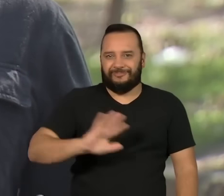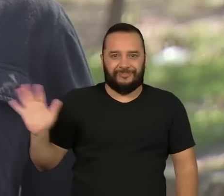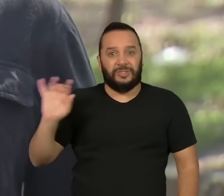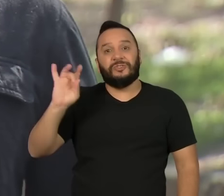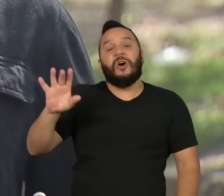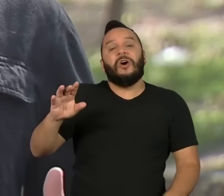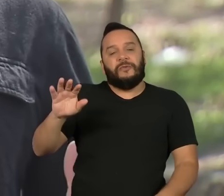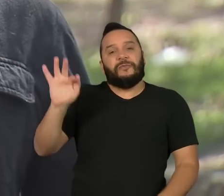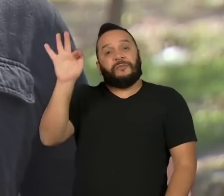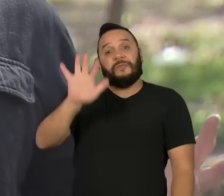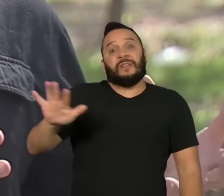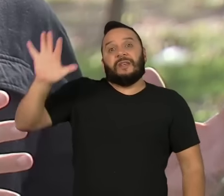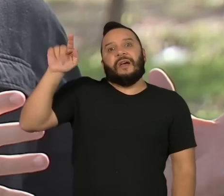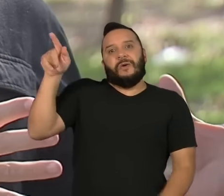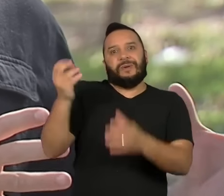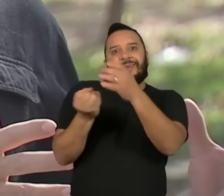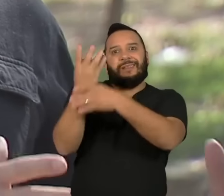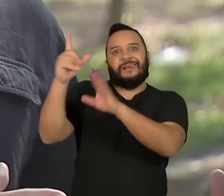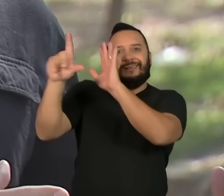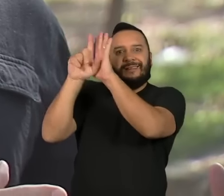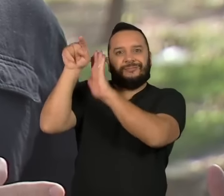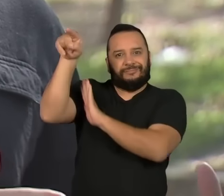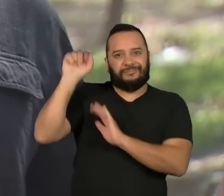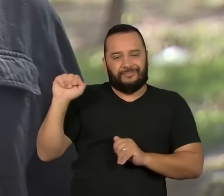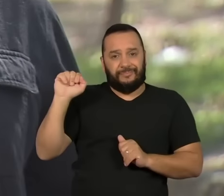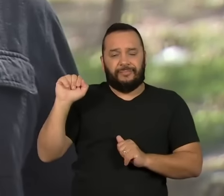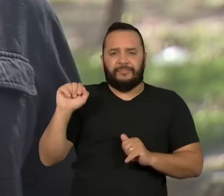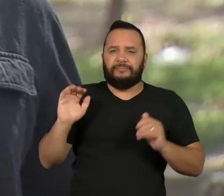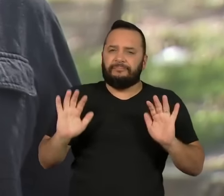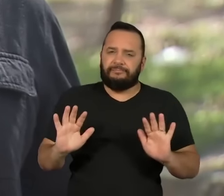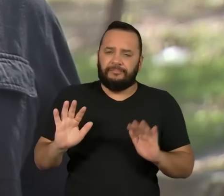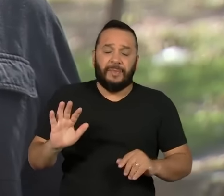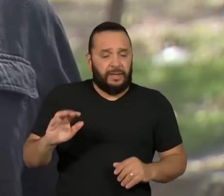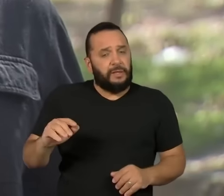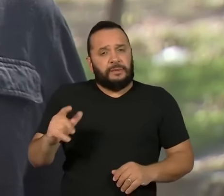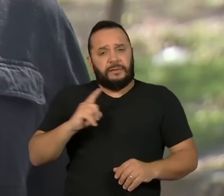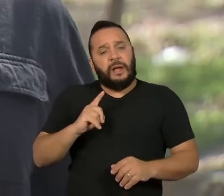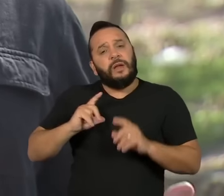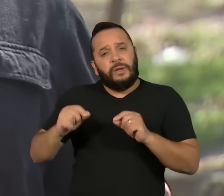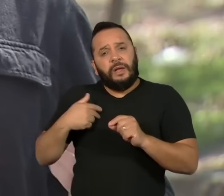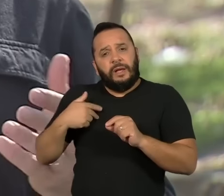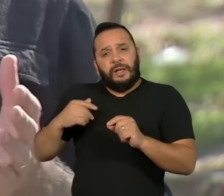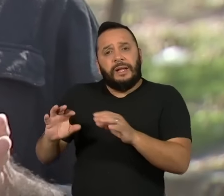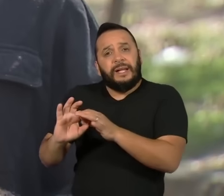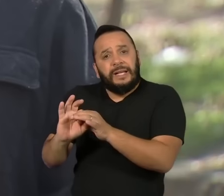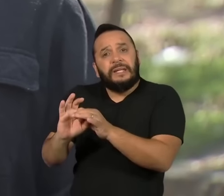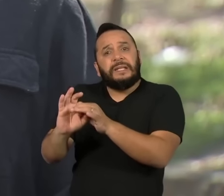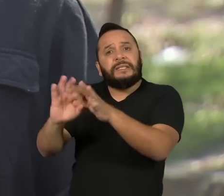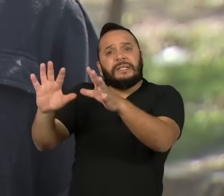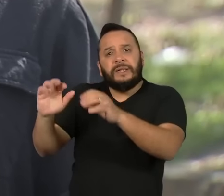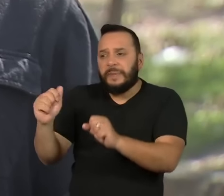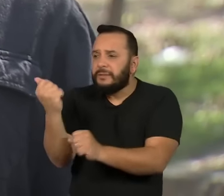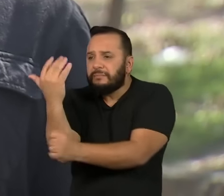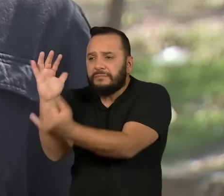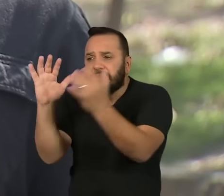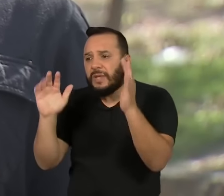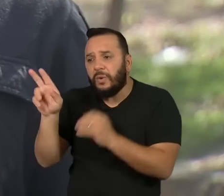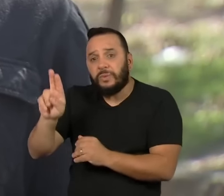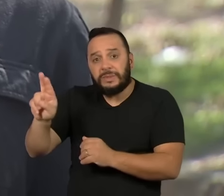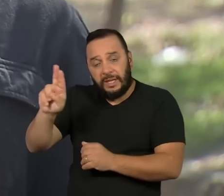de lei que regula aonde o direito de uma pessoa, um empreendedor, começa e aonde ela vai terminar, que